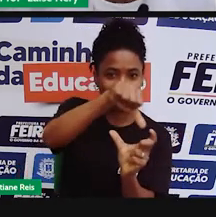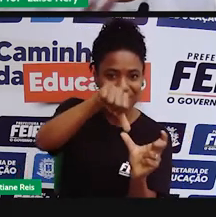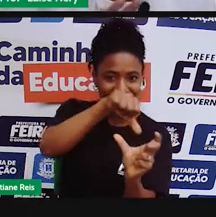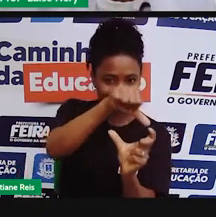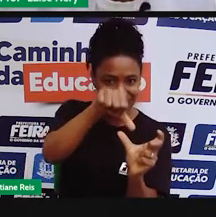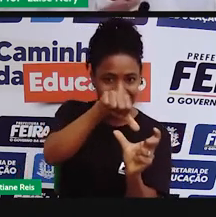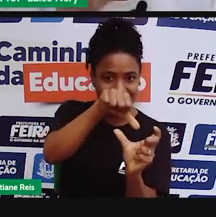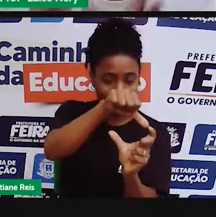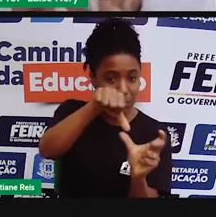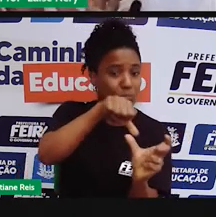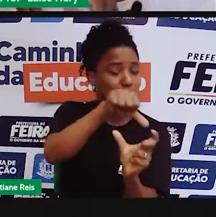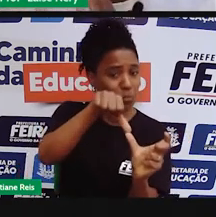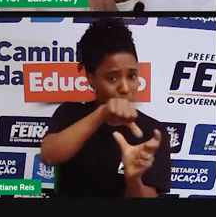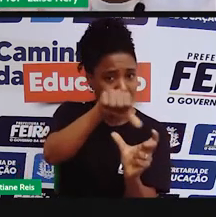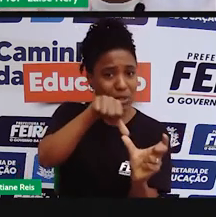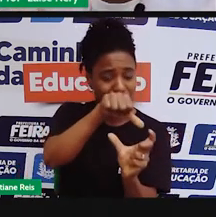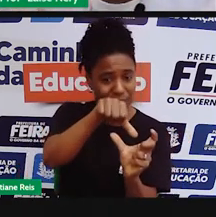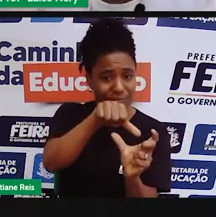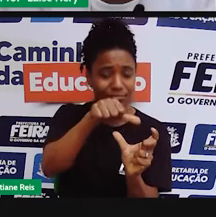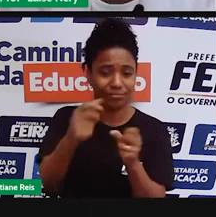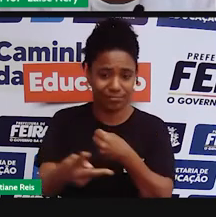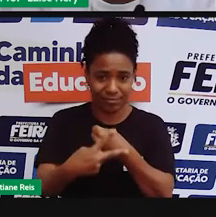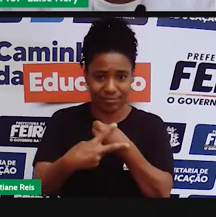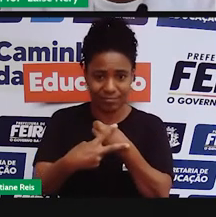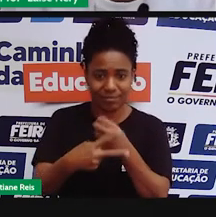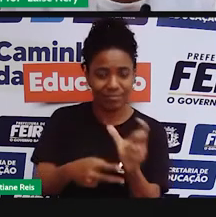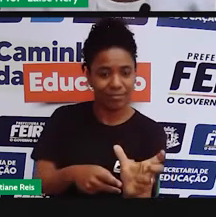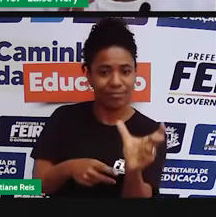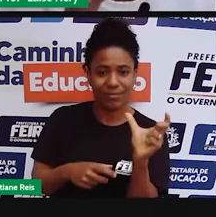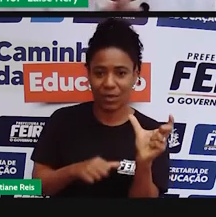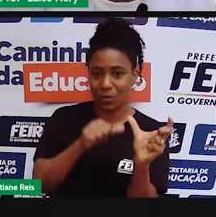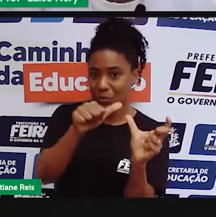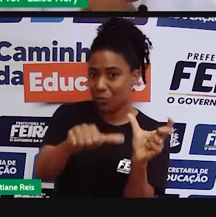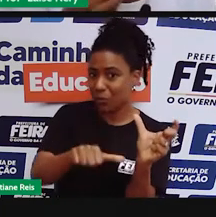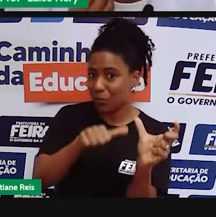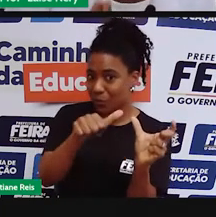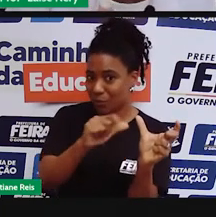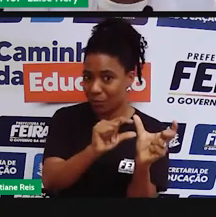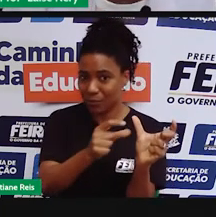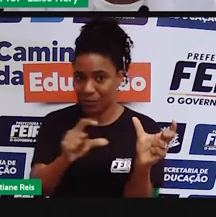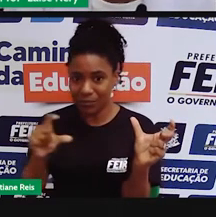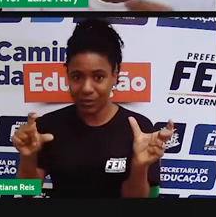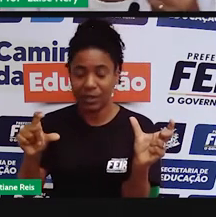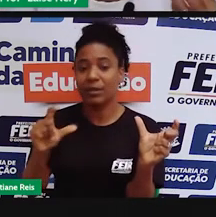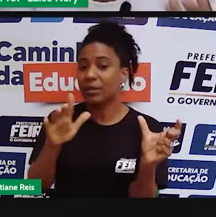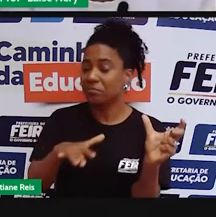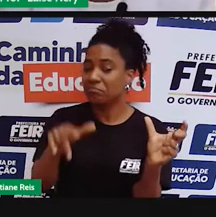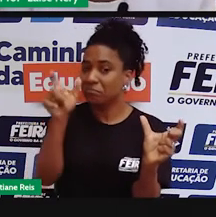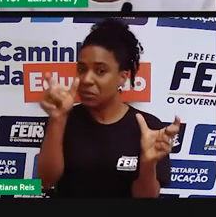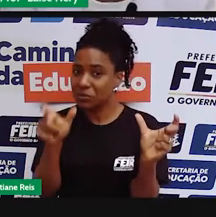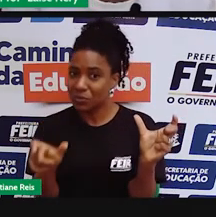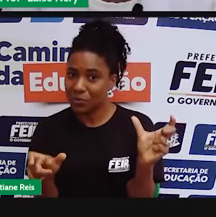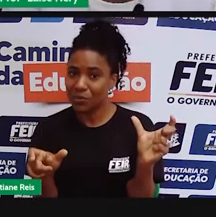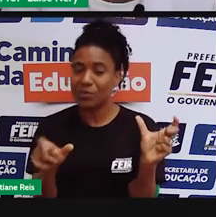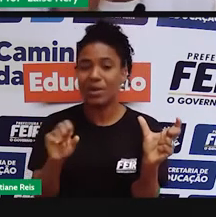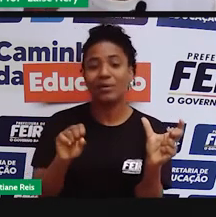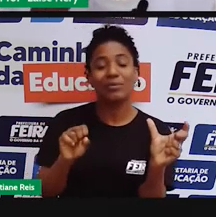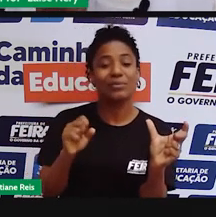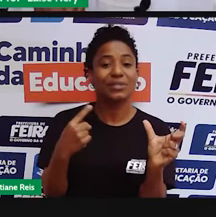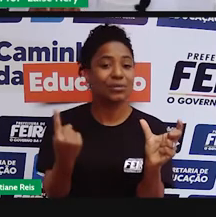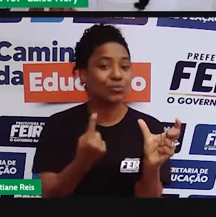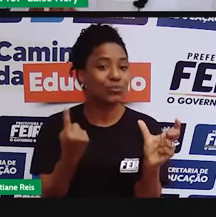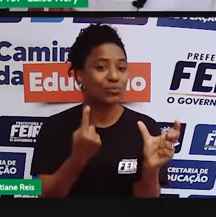ou seja, ele pode mudar sua forma de escrever de acordo com a pessoa, se está no singular ou no plural,